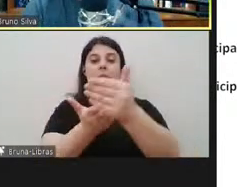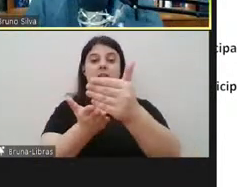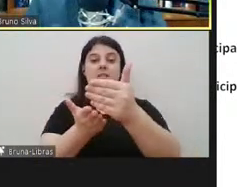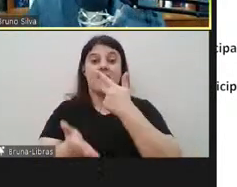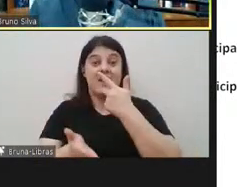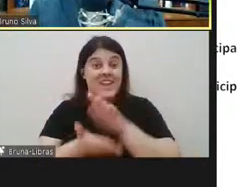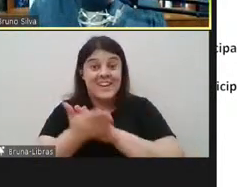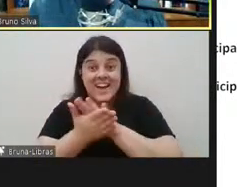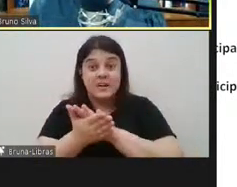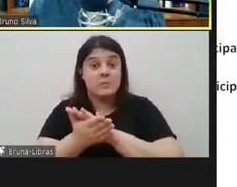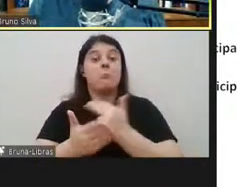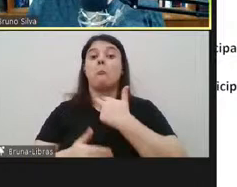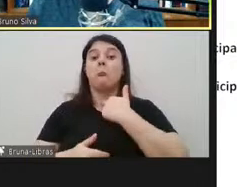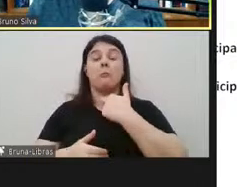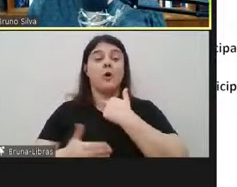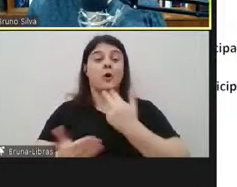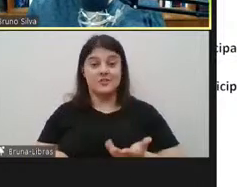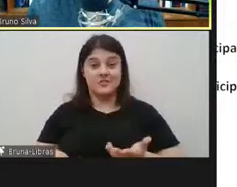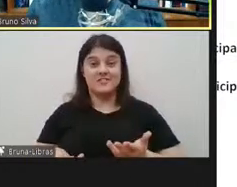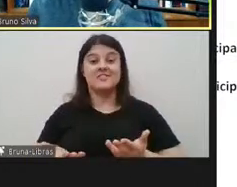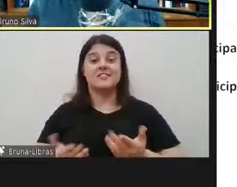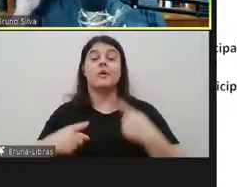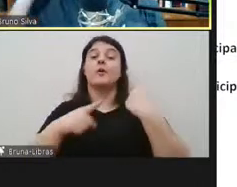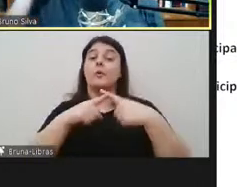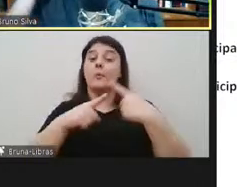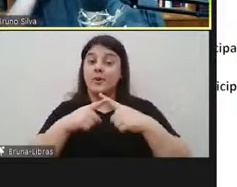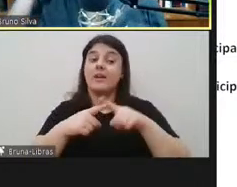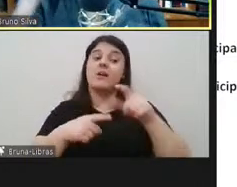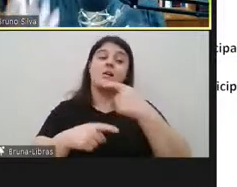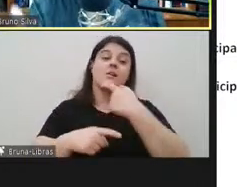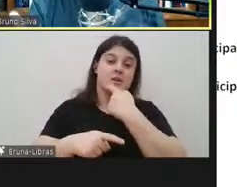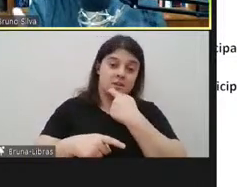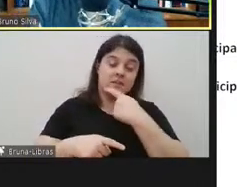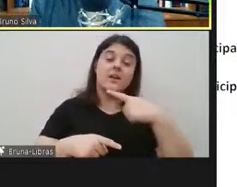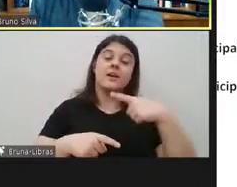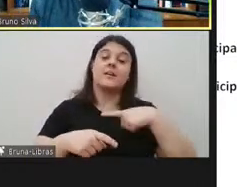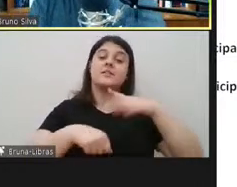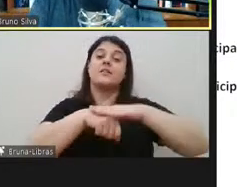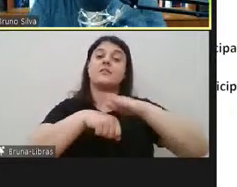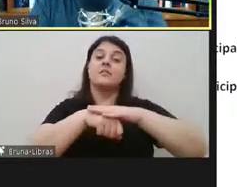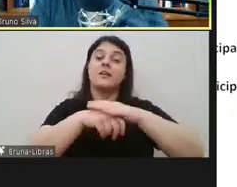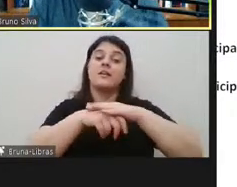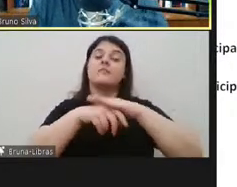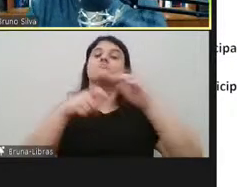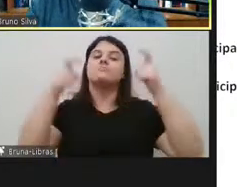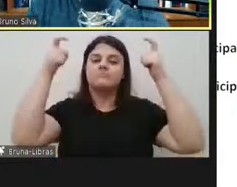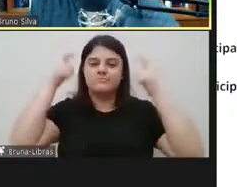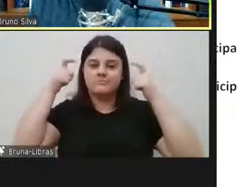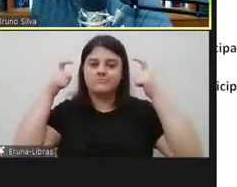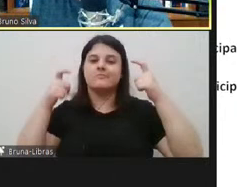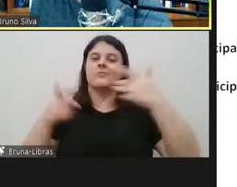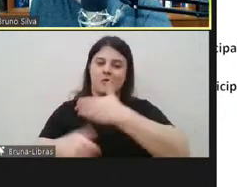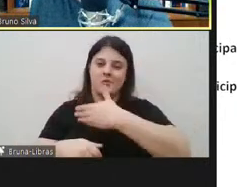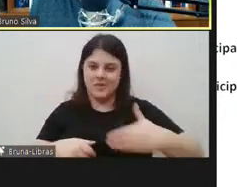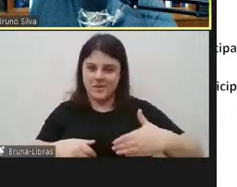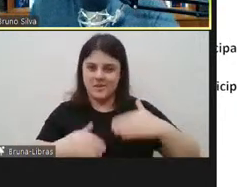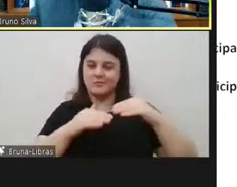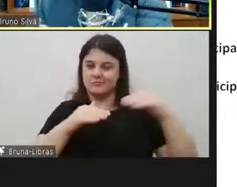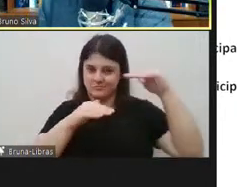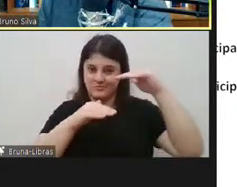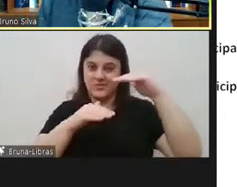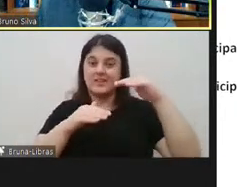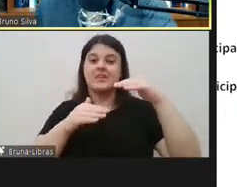gente vai lá não começa nenhum governo é porque porque a Inglaterra ela é uma Monarquia Constitucional Então por mais que